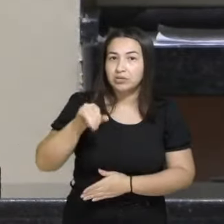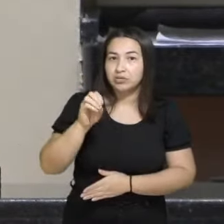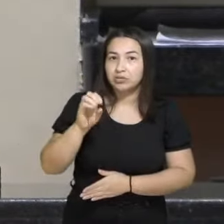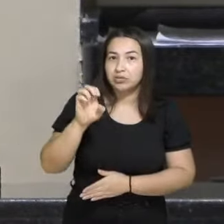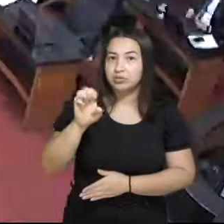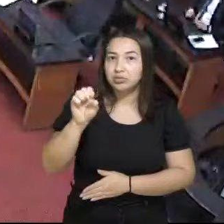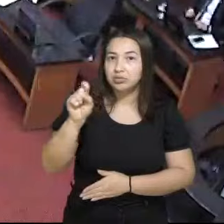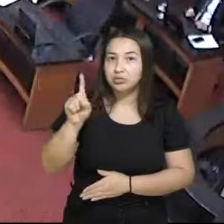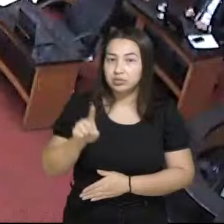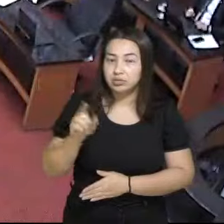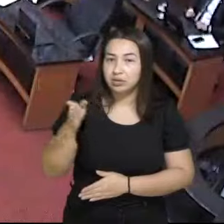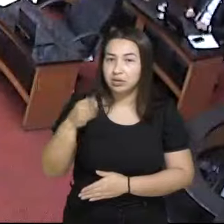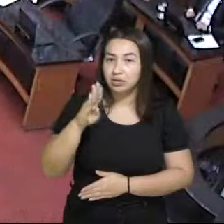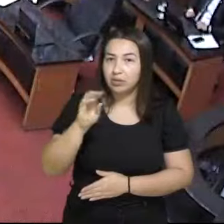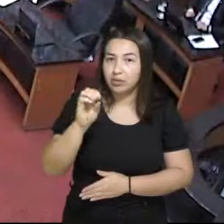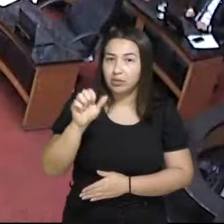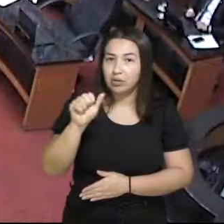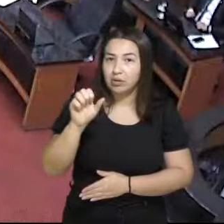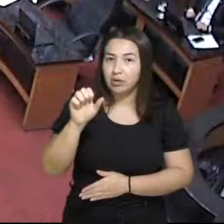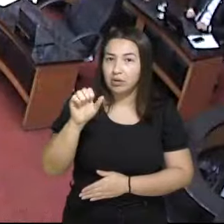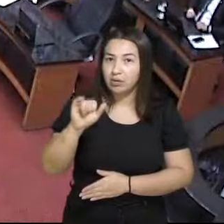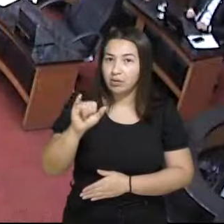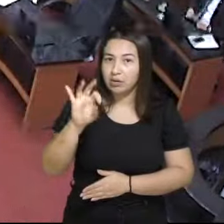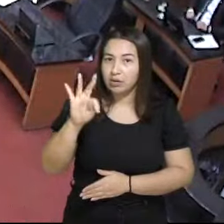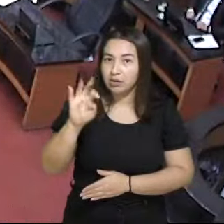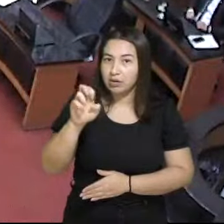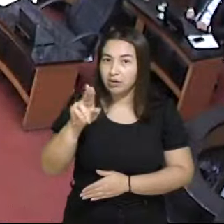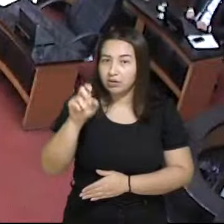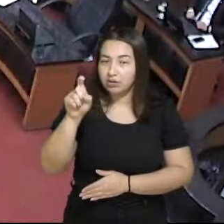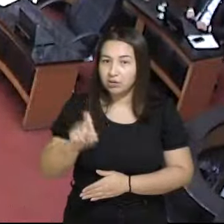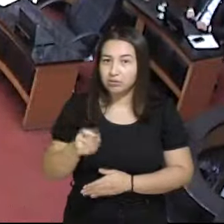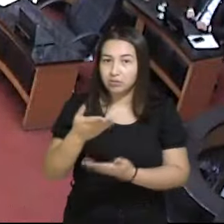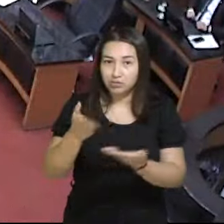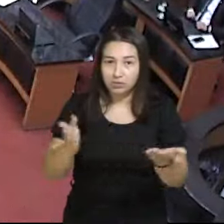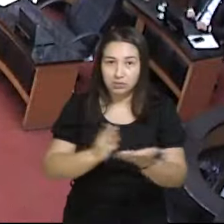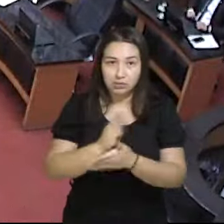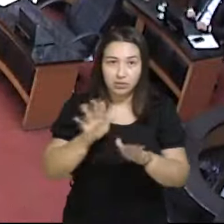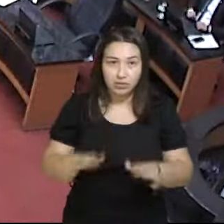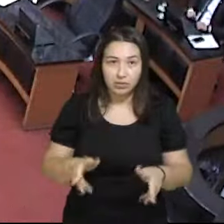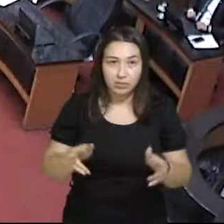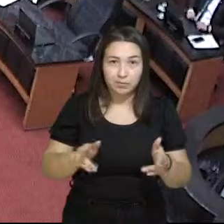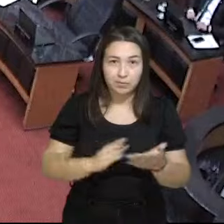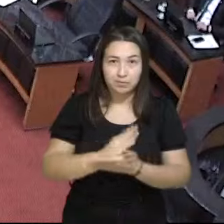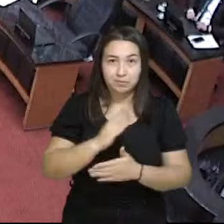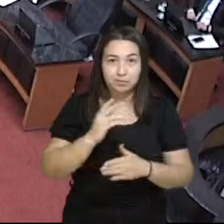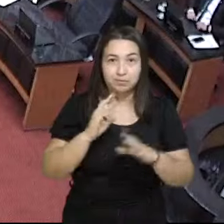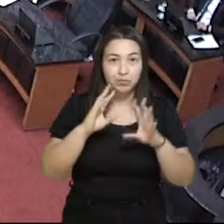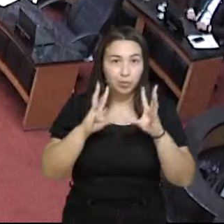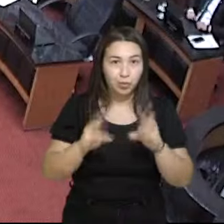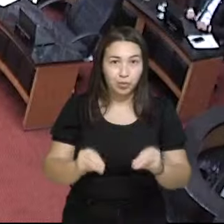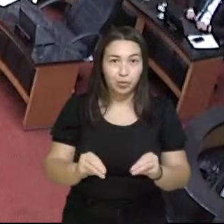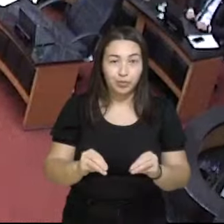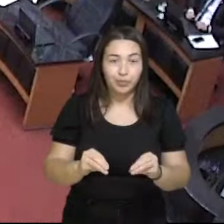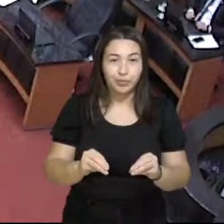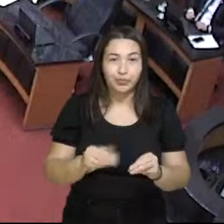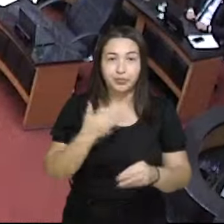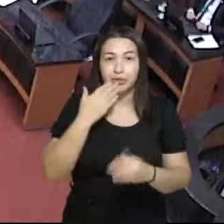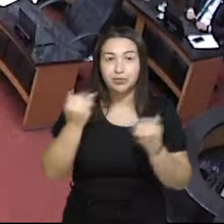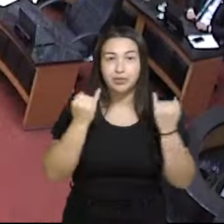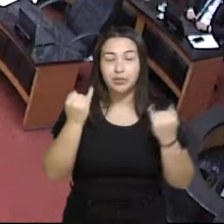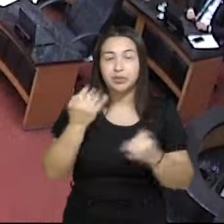Não havendo quem queira discutir em votação, deputados que aprovam, permaneçam como se encontram. Aprovado por unanimidade, pedido de informação